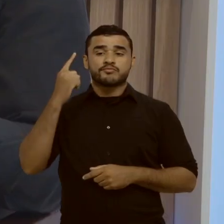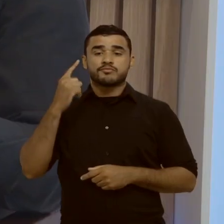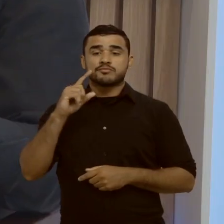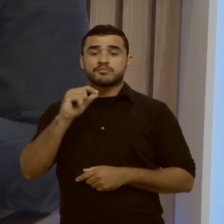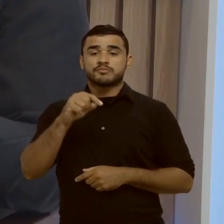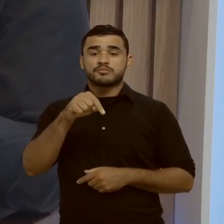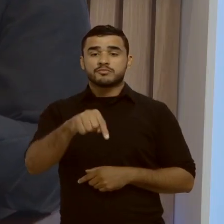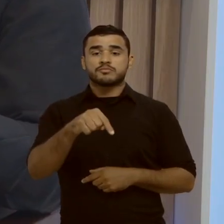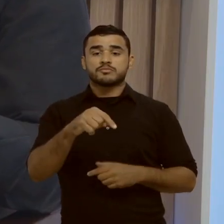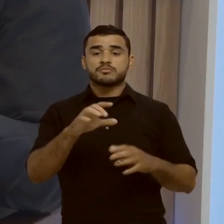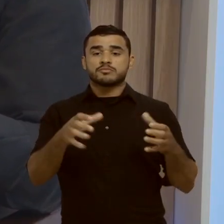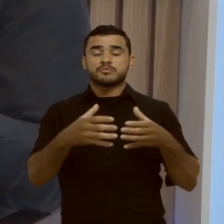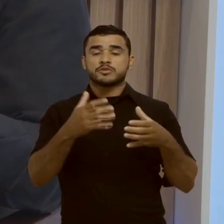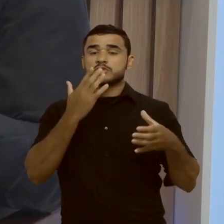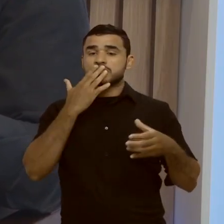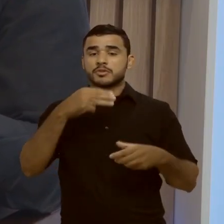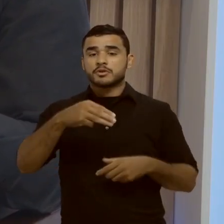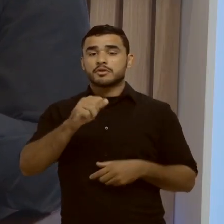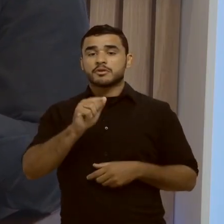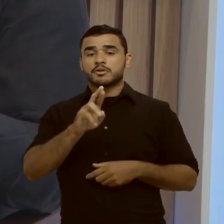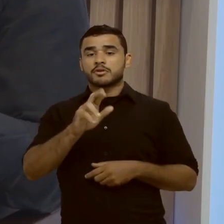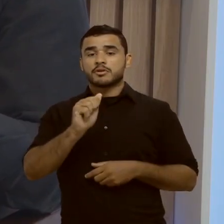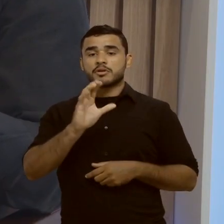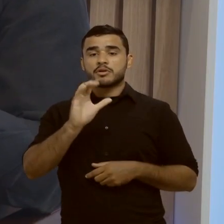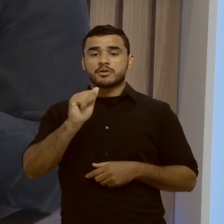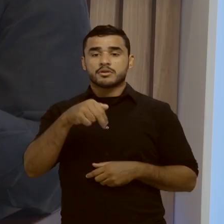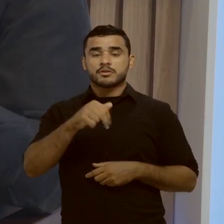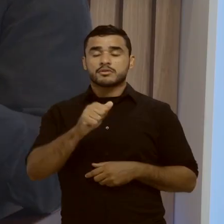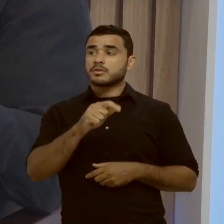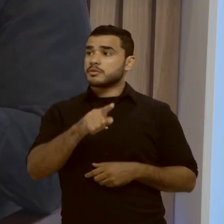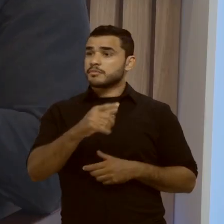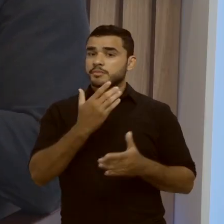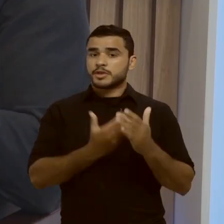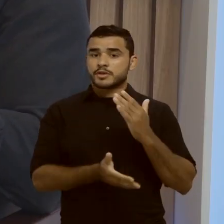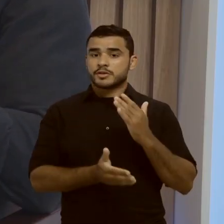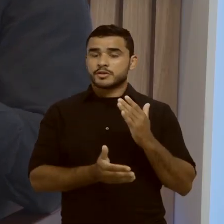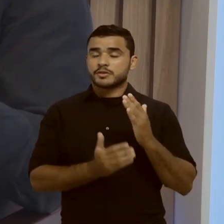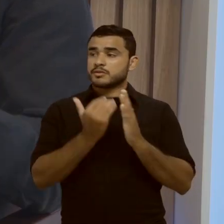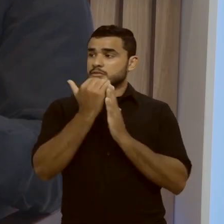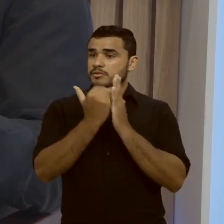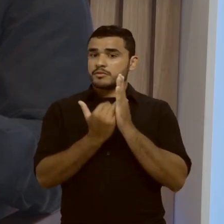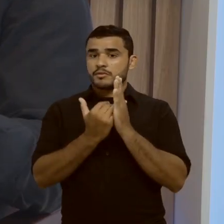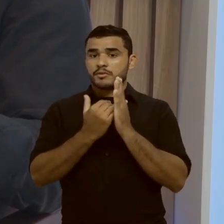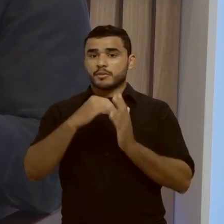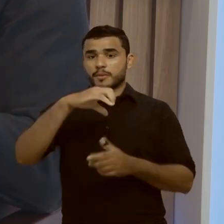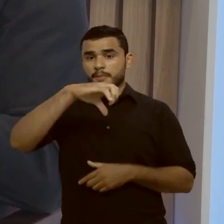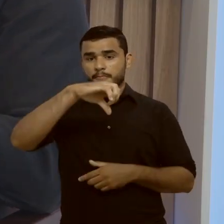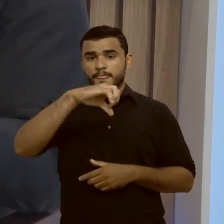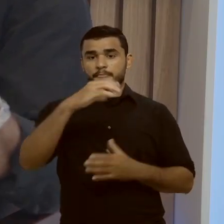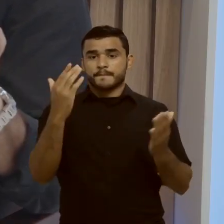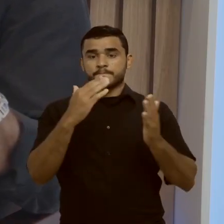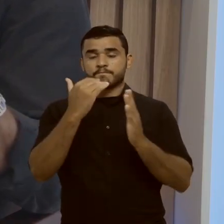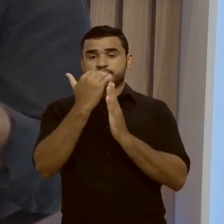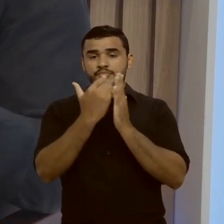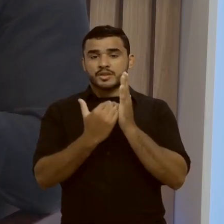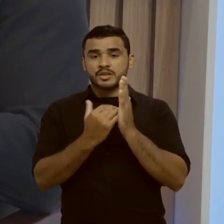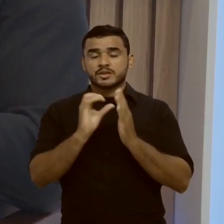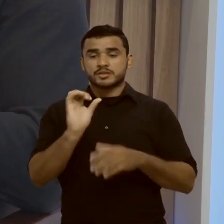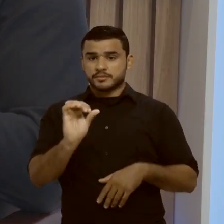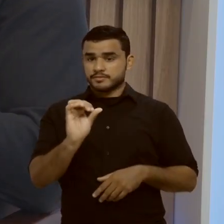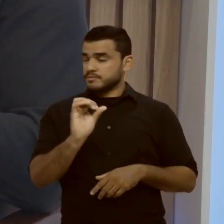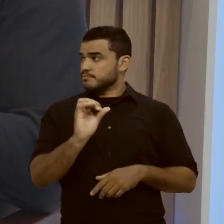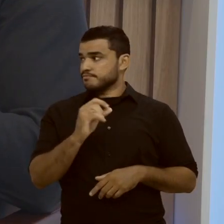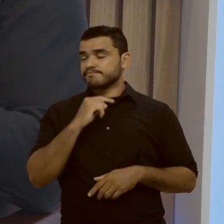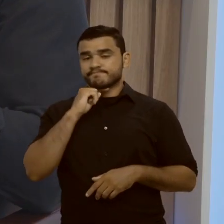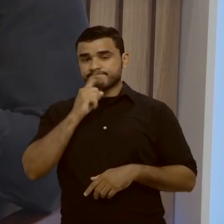o Maracanã e tirou os 3 pontos da equipe cearense. Ou seja, eram 9, agora tem 6. Não tem mais condições de